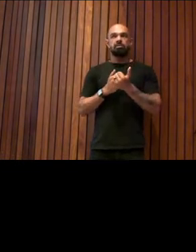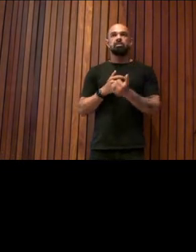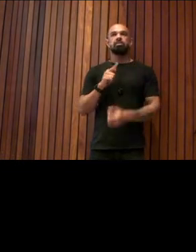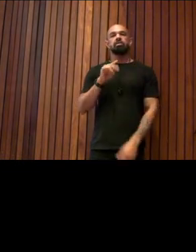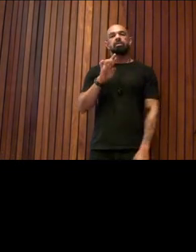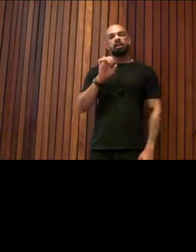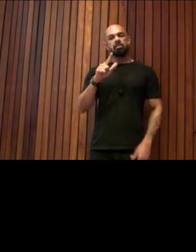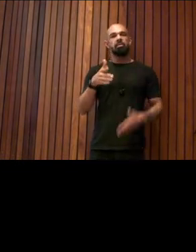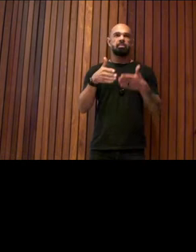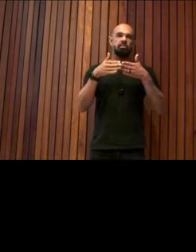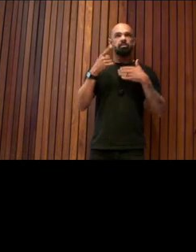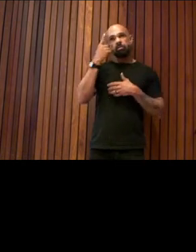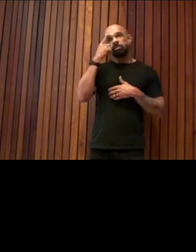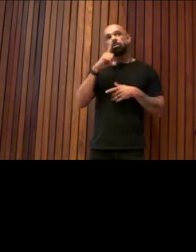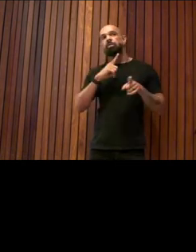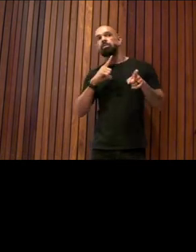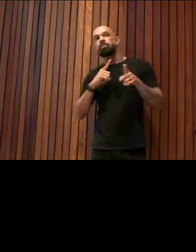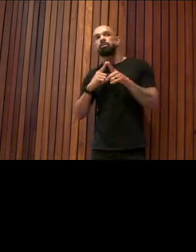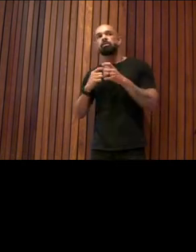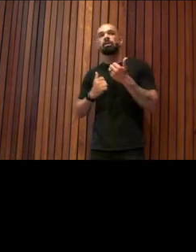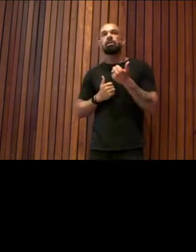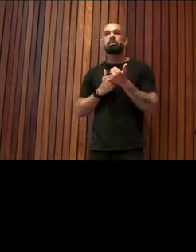favor. Eu não sei se tem mais alguém aqui.